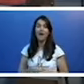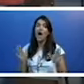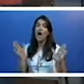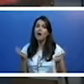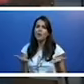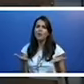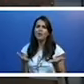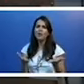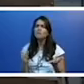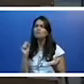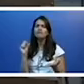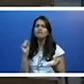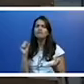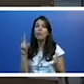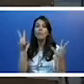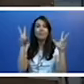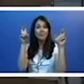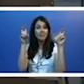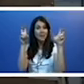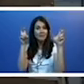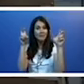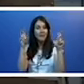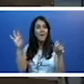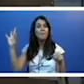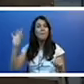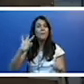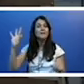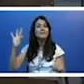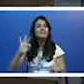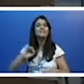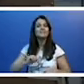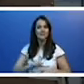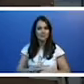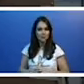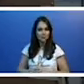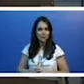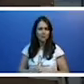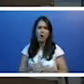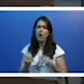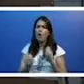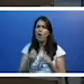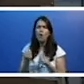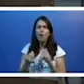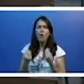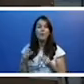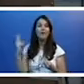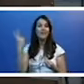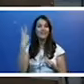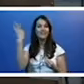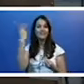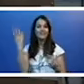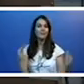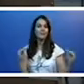Agora, a gente vai aprender porcentagem como grandeza proporcional.